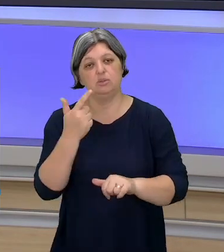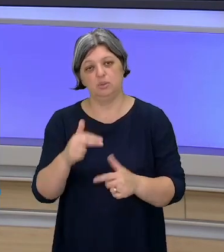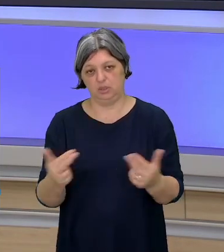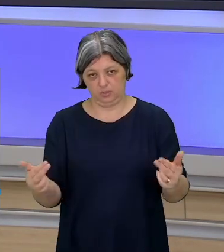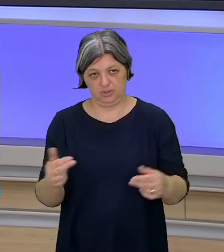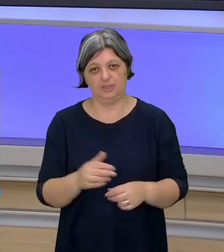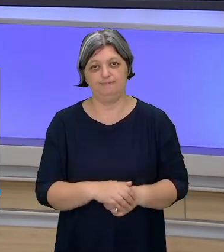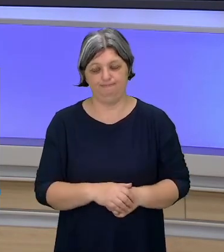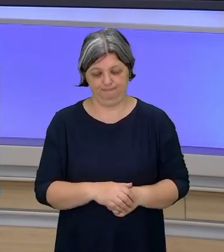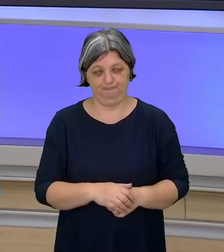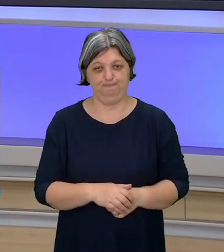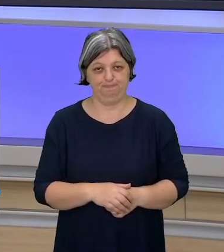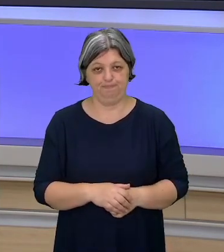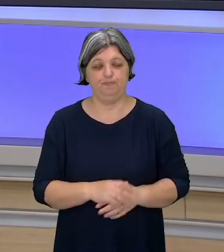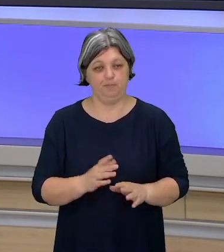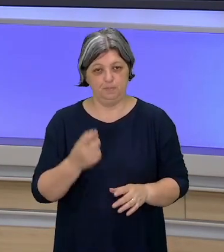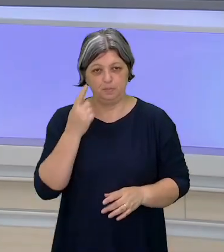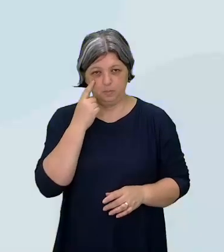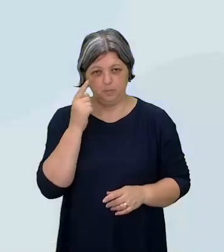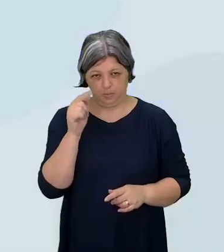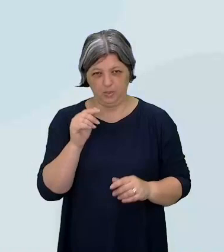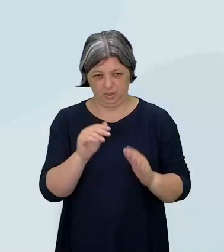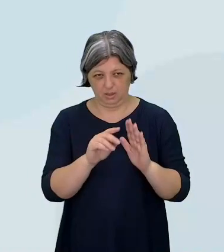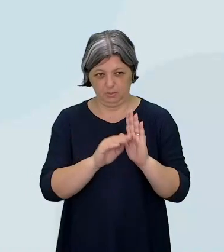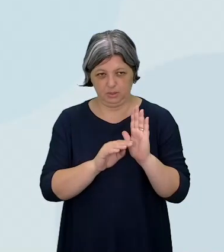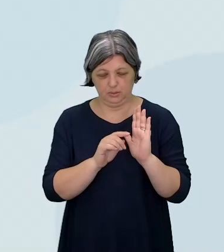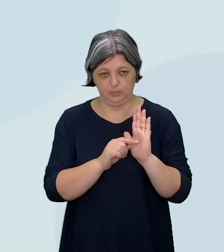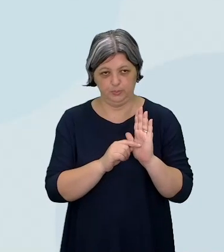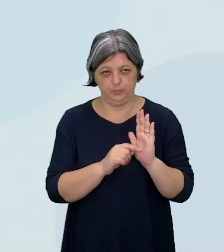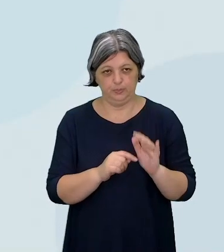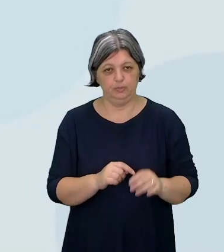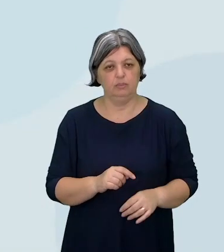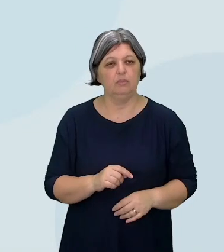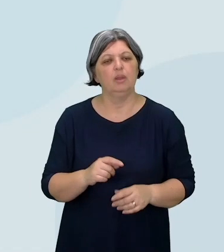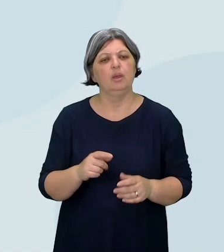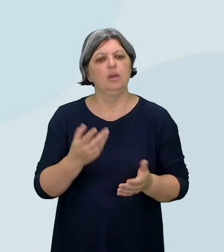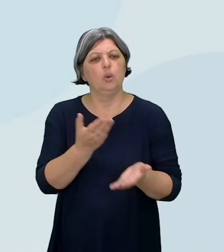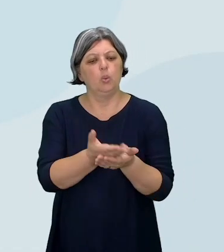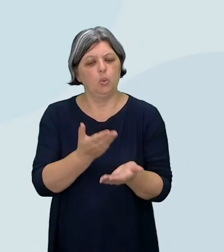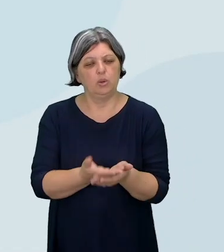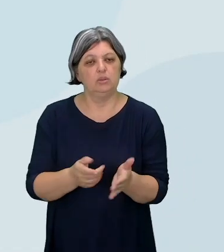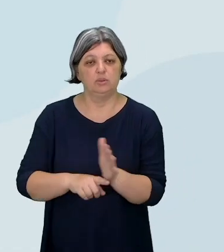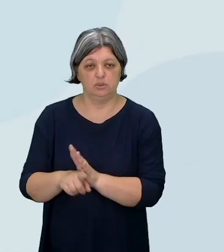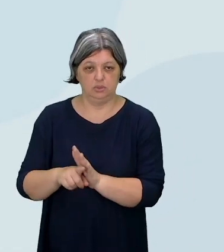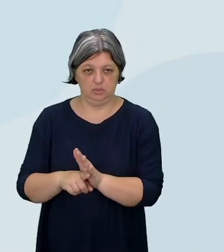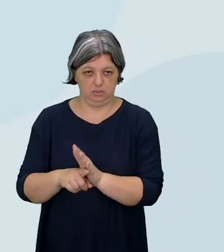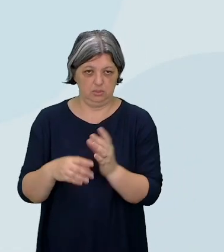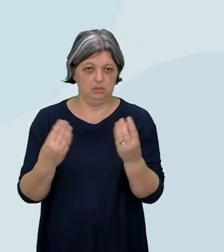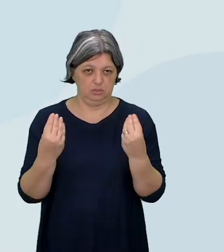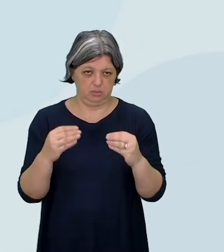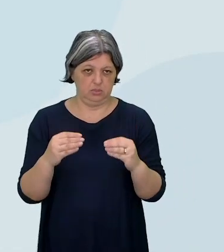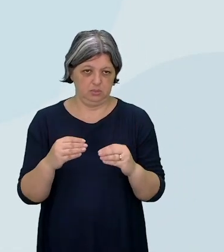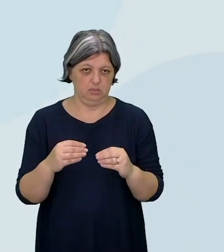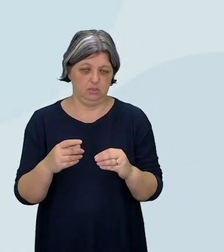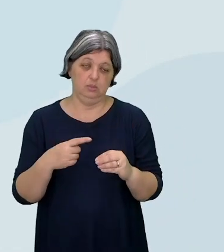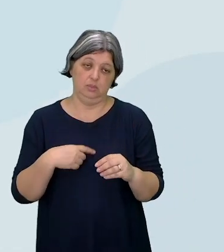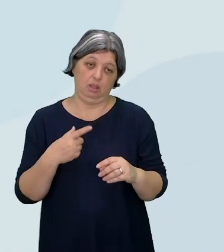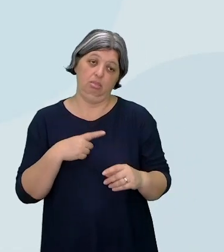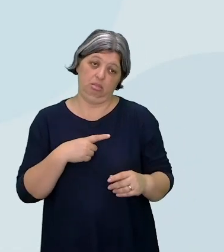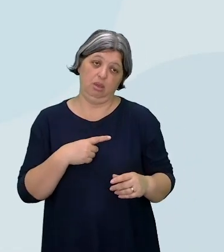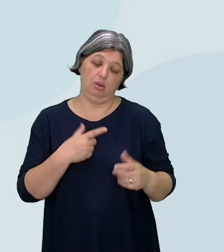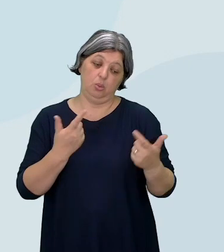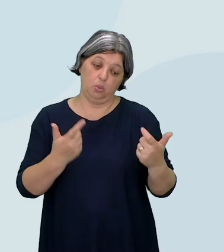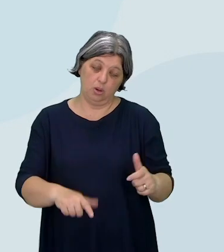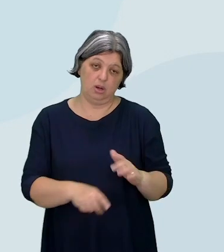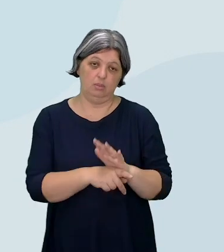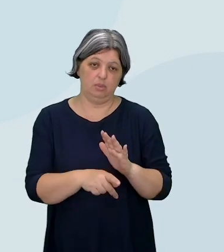coisa. Aí eu venho aqui para baixo e falo assim, ó, um estudo publicado, que eu tenho que também dizer que eu tenho alguma fonte.